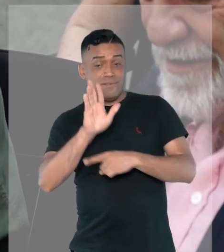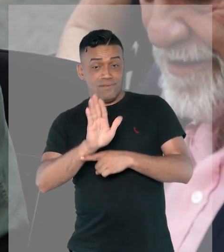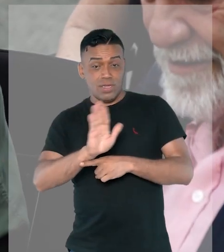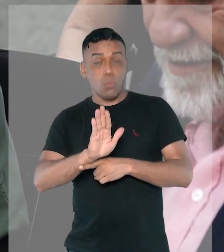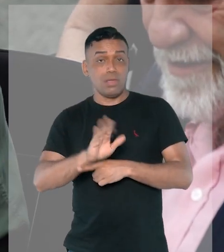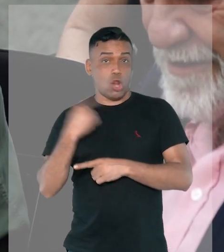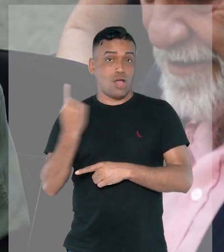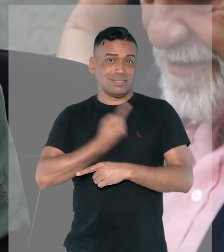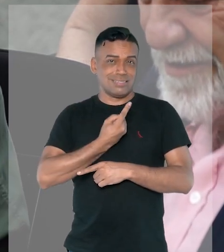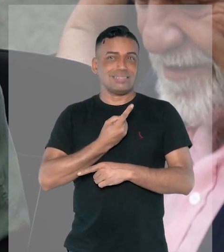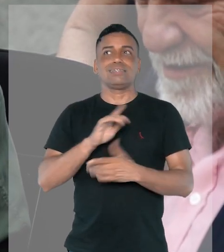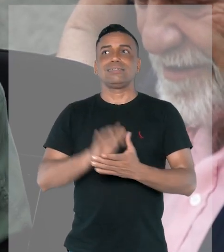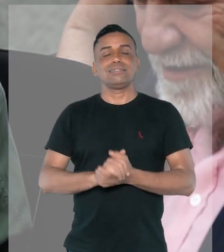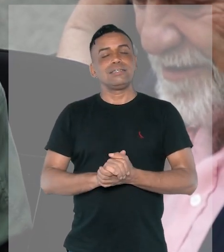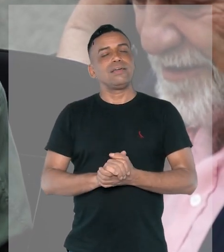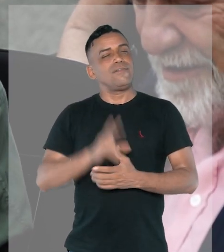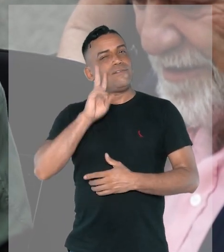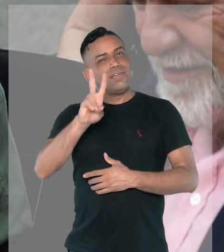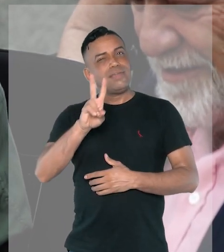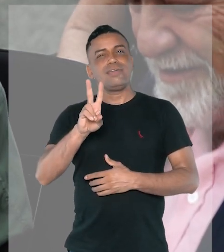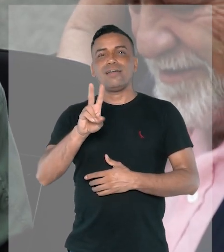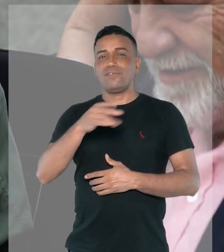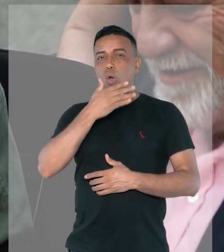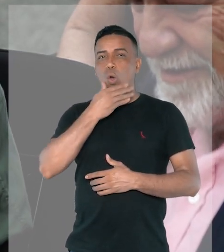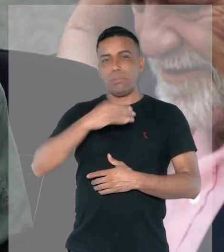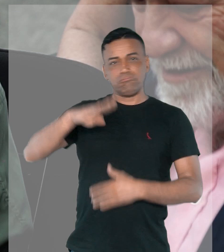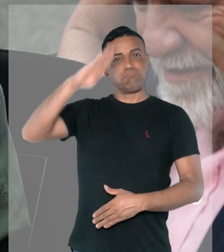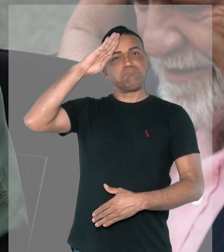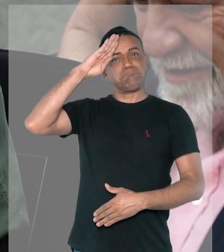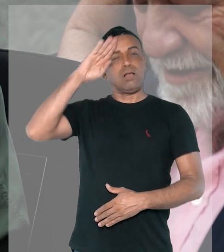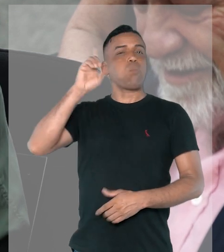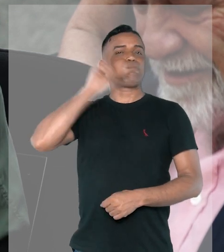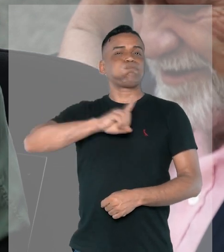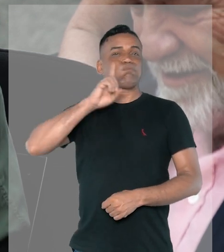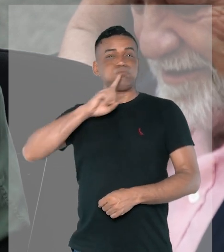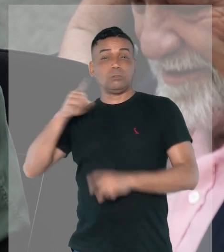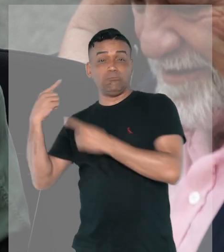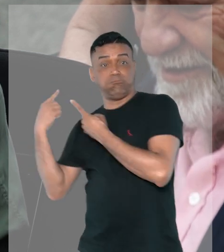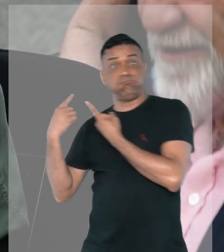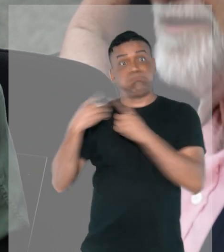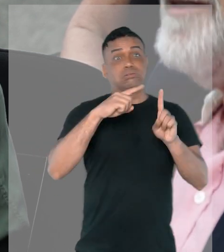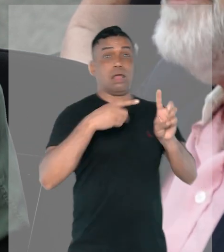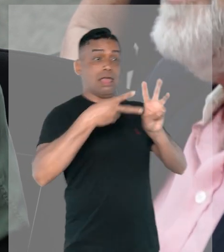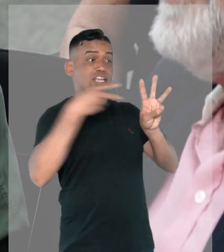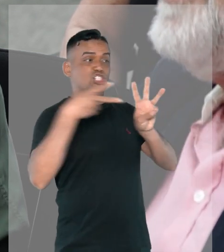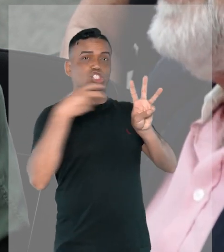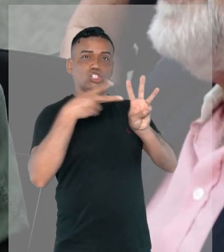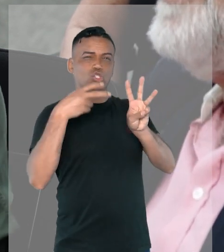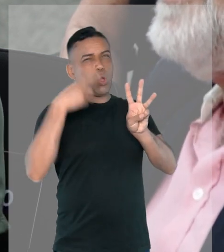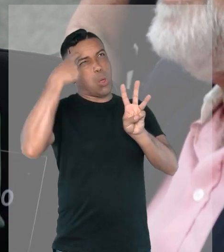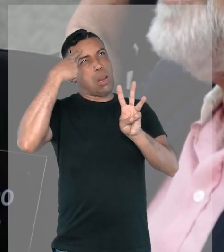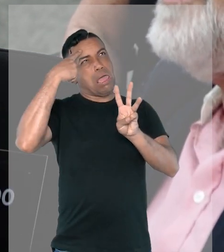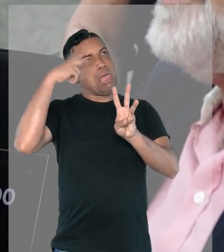né? Via filmes de soldados americanos atacando os índios. Eu me lembro de